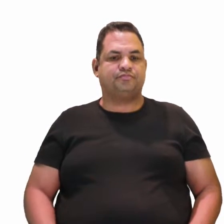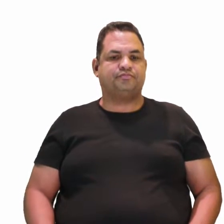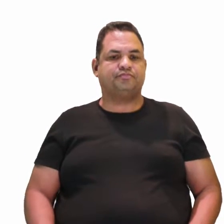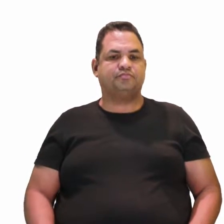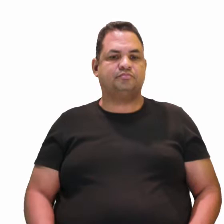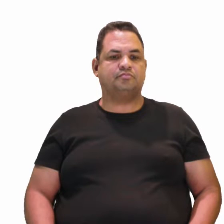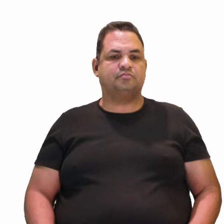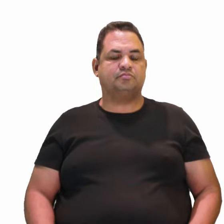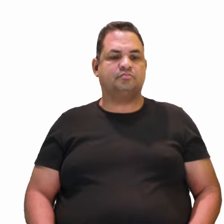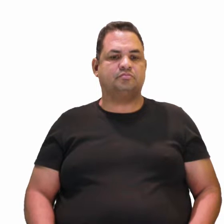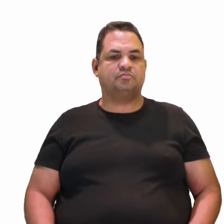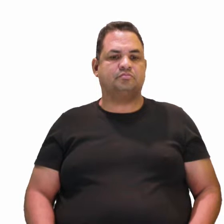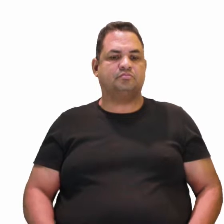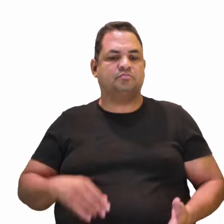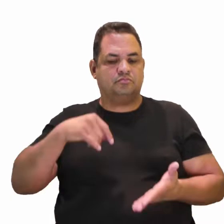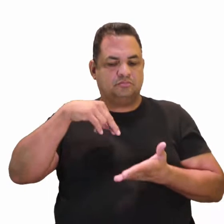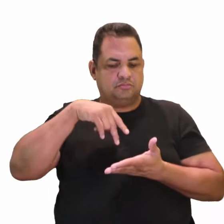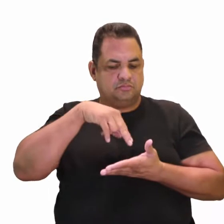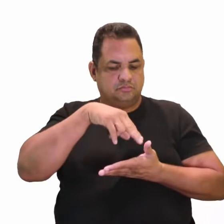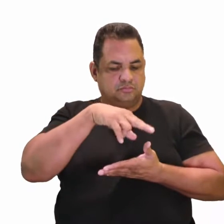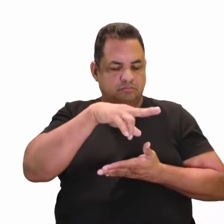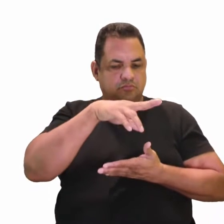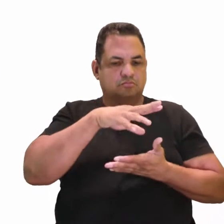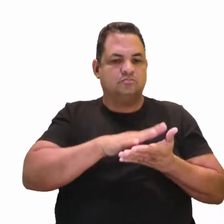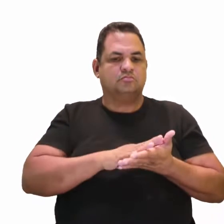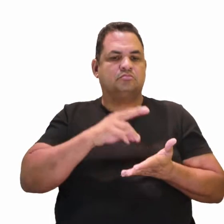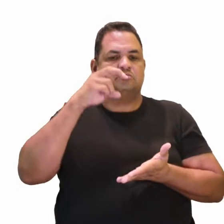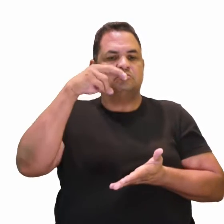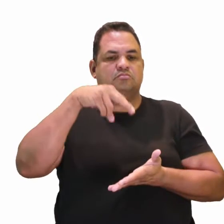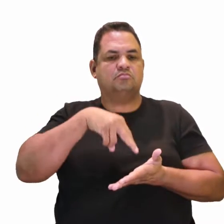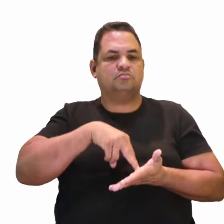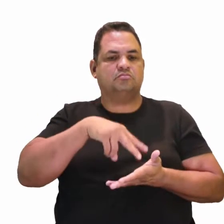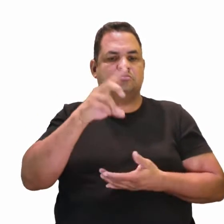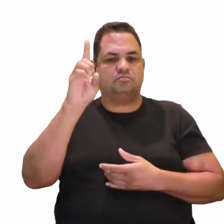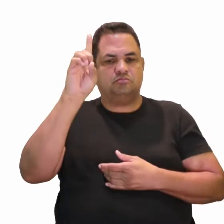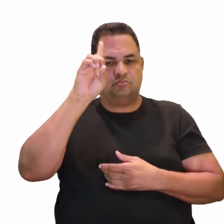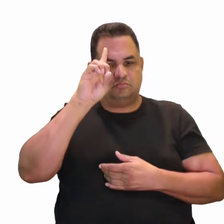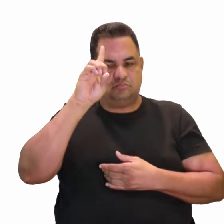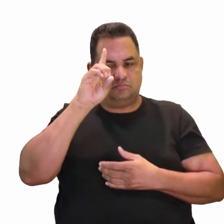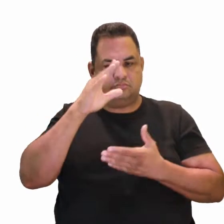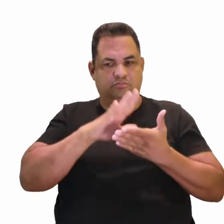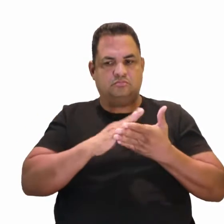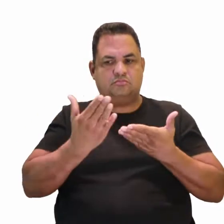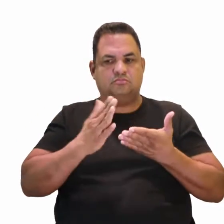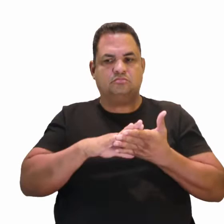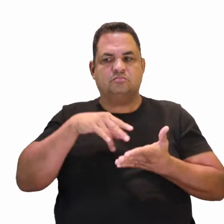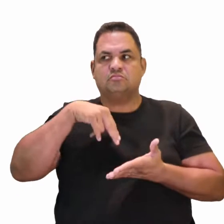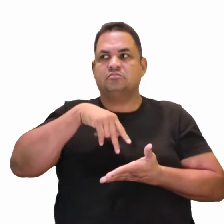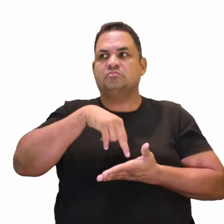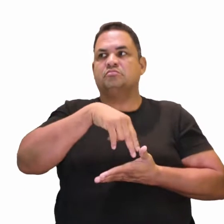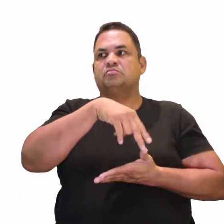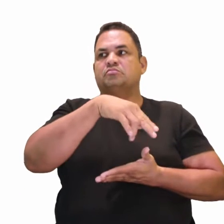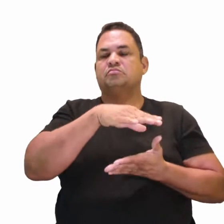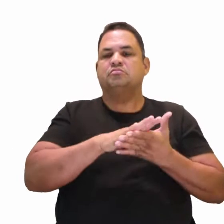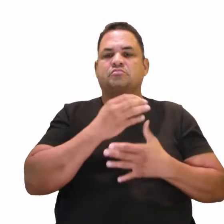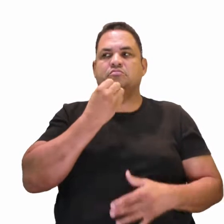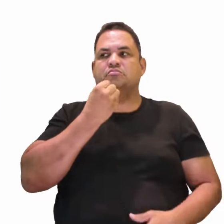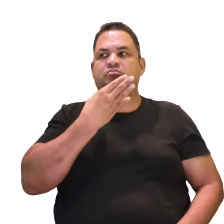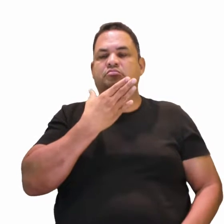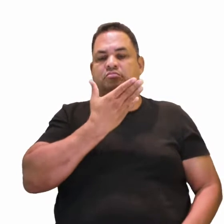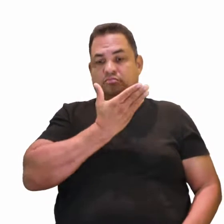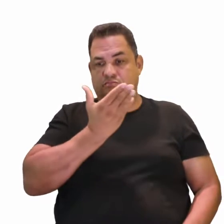walk every morning, ou seja, andar toda manhã, né? Dar uma caminhadinha toda manhã é bom